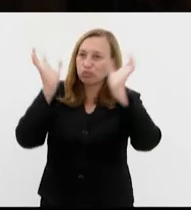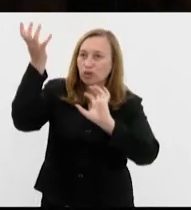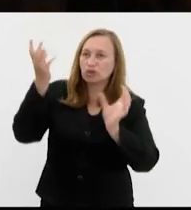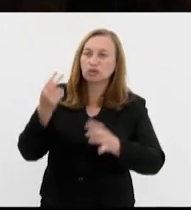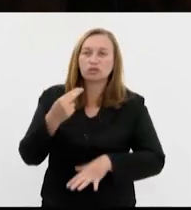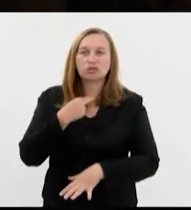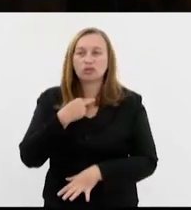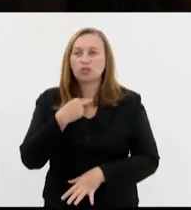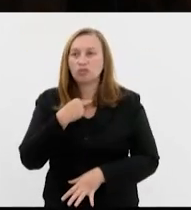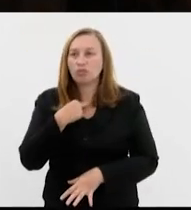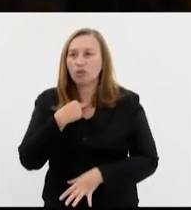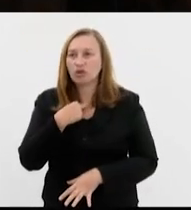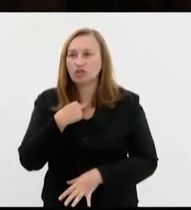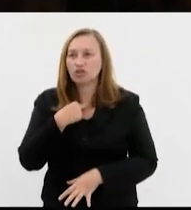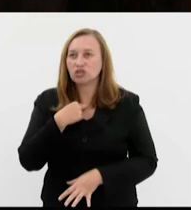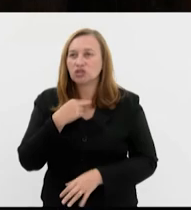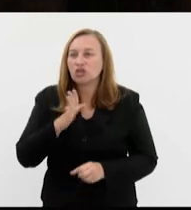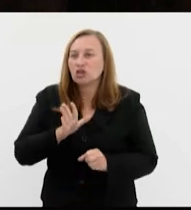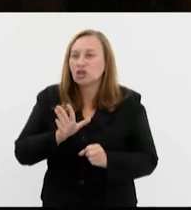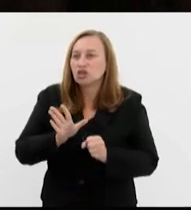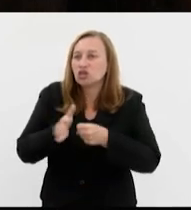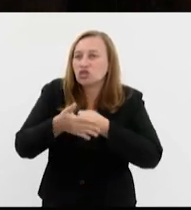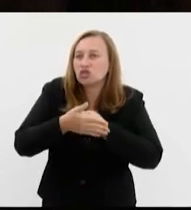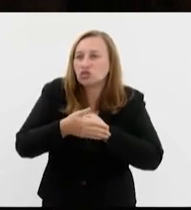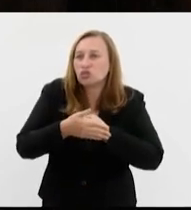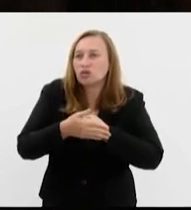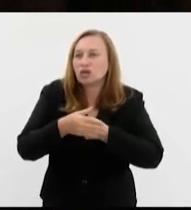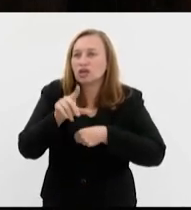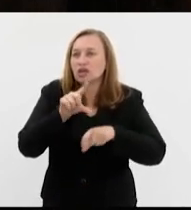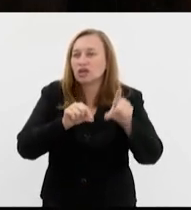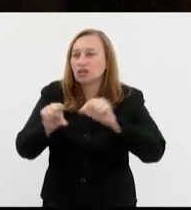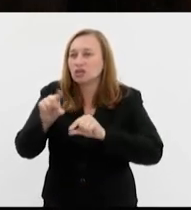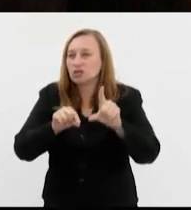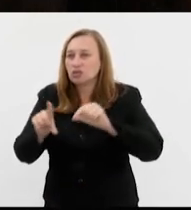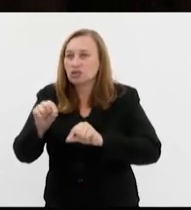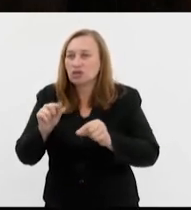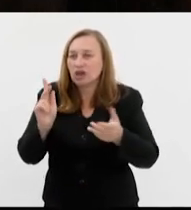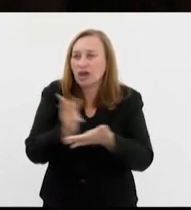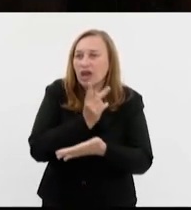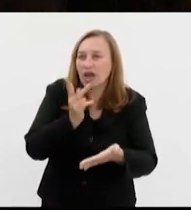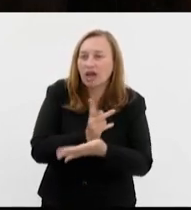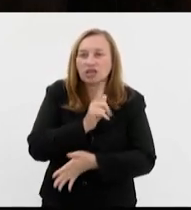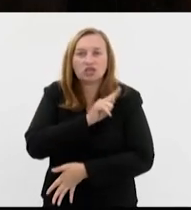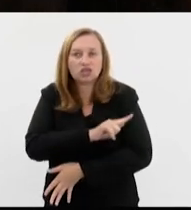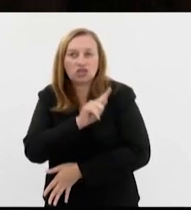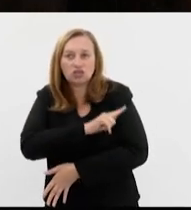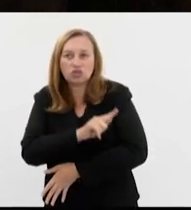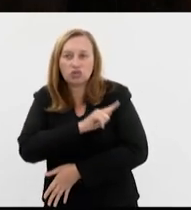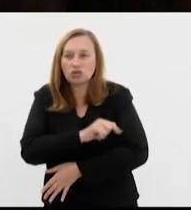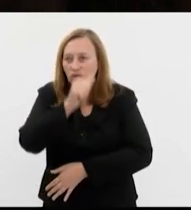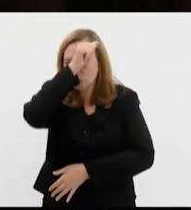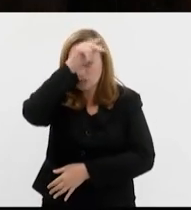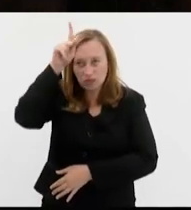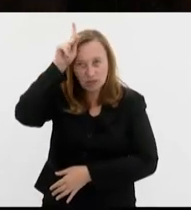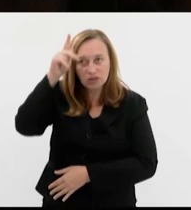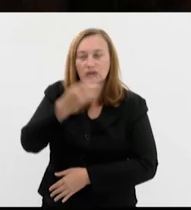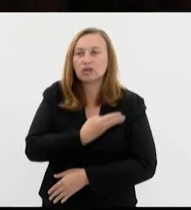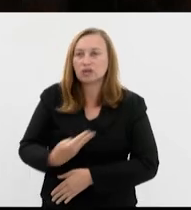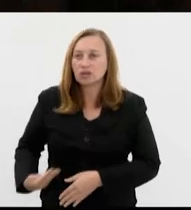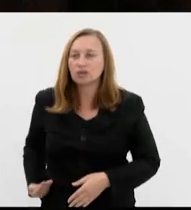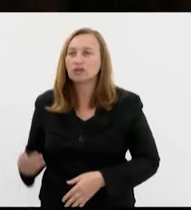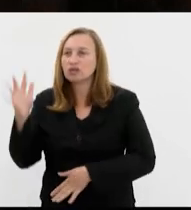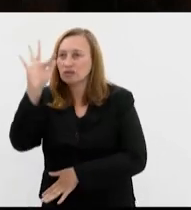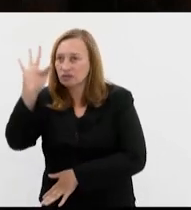as omissões e as decisões erradas de gestores públicos municipais, estaduais também e federais